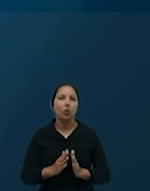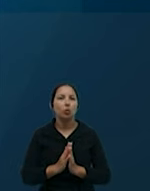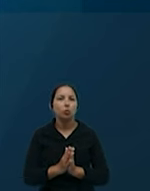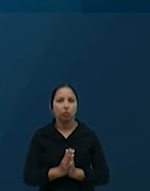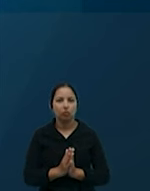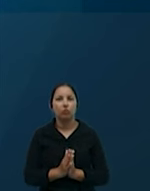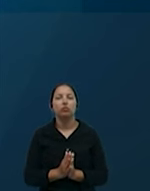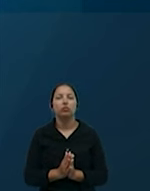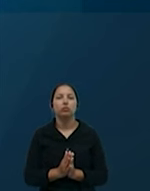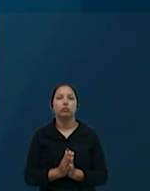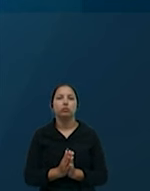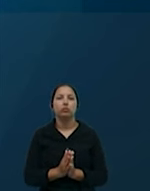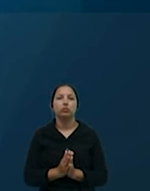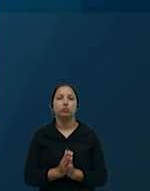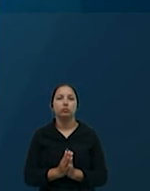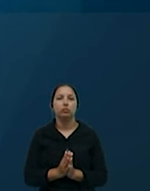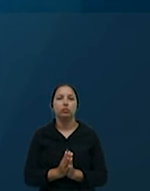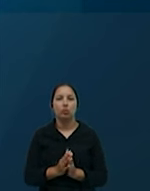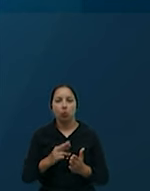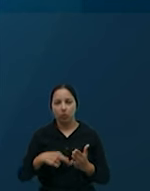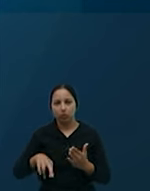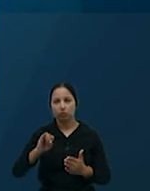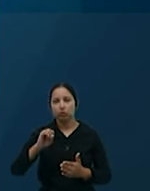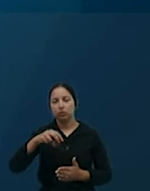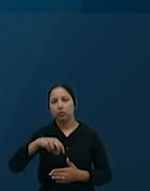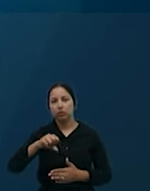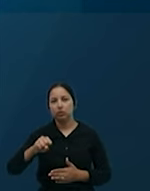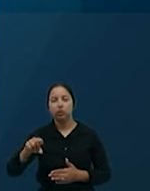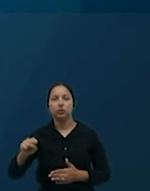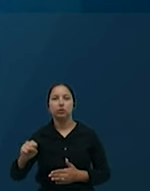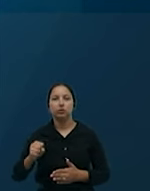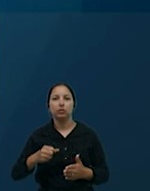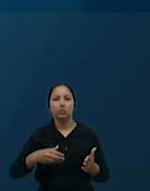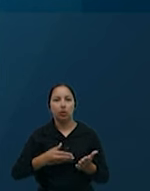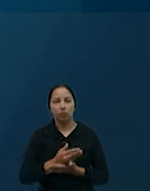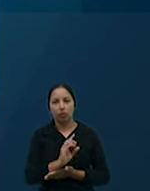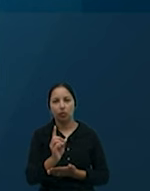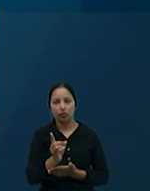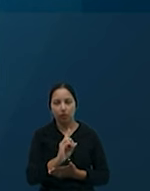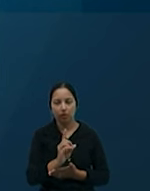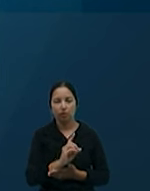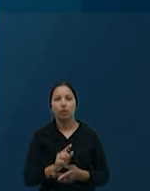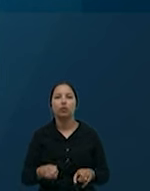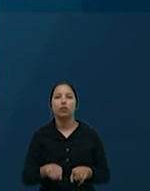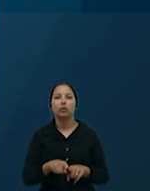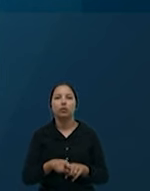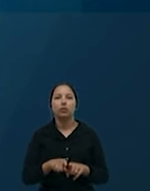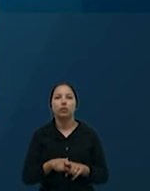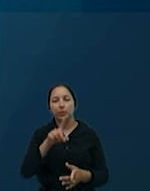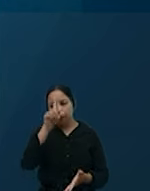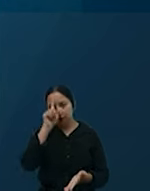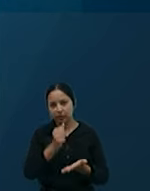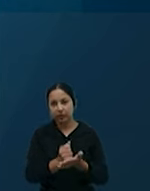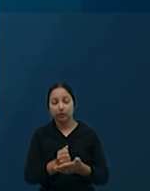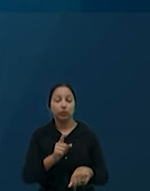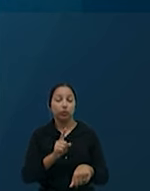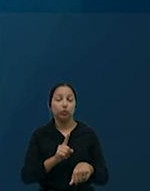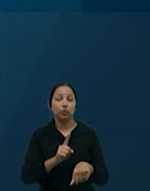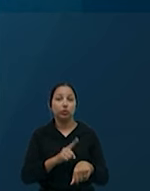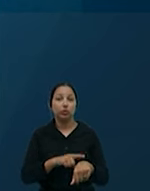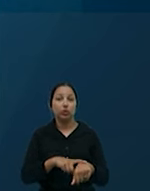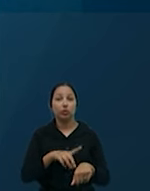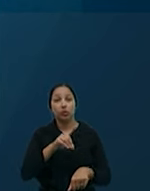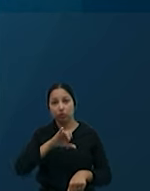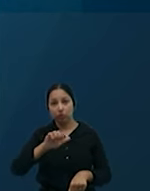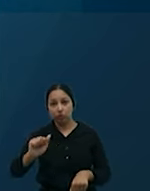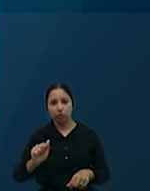do INSS e a tese fixada determine como efeitos financeiros a data do requerimento administrativo. Muito obrigado. Muito